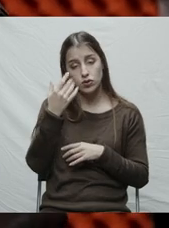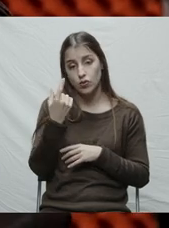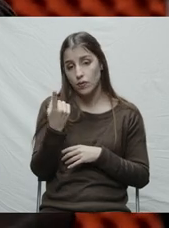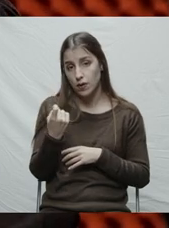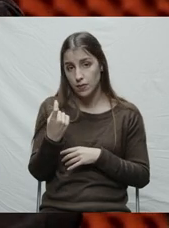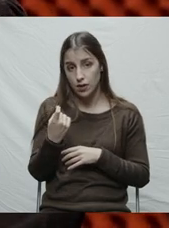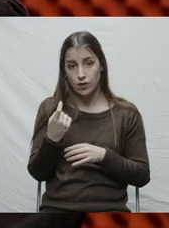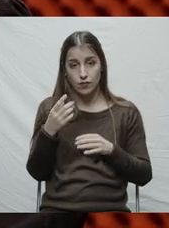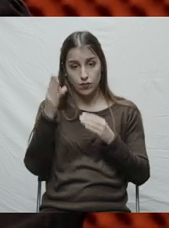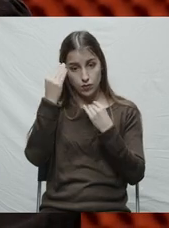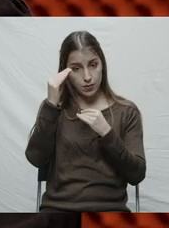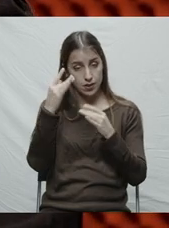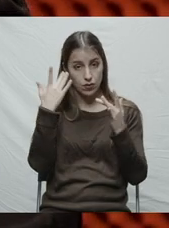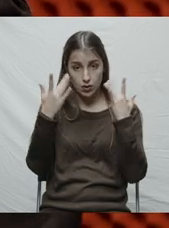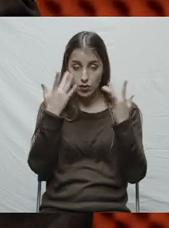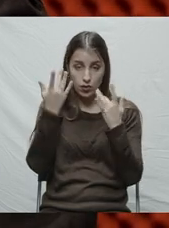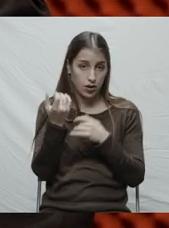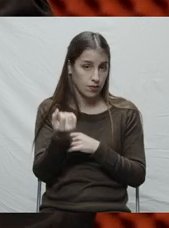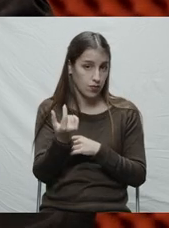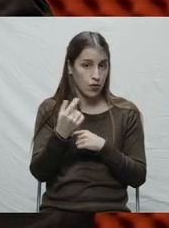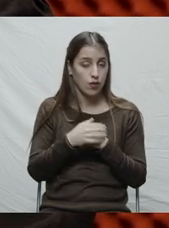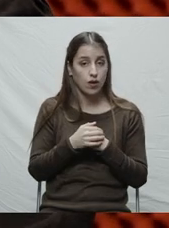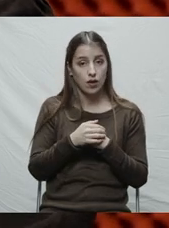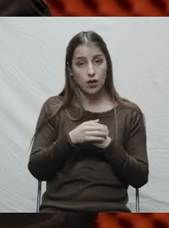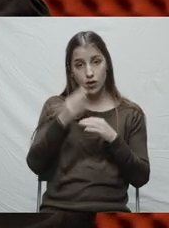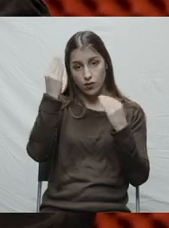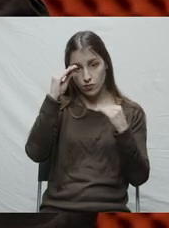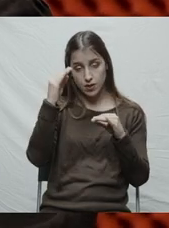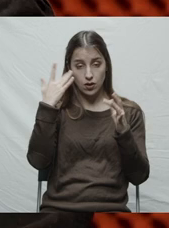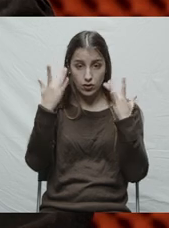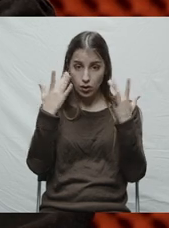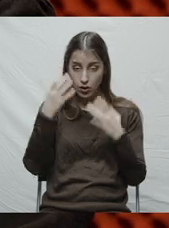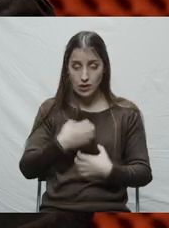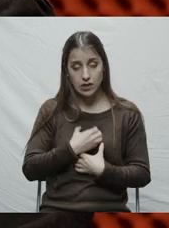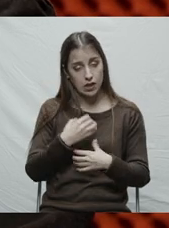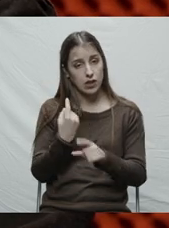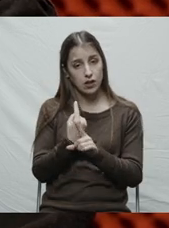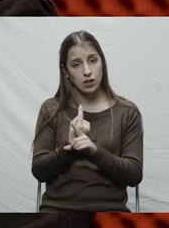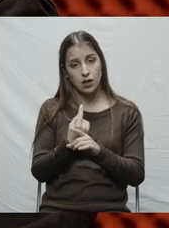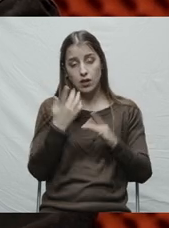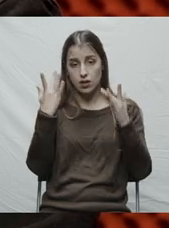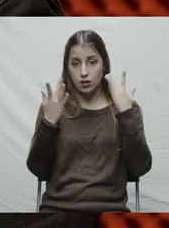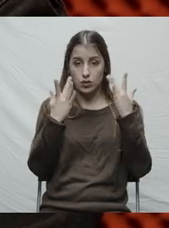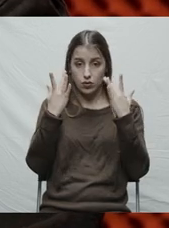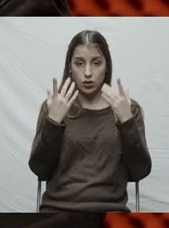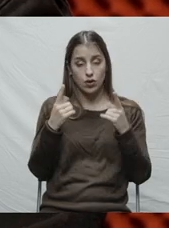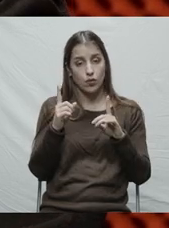muito grande de formação teórica e acho que há uma falta muito grande de formação teórica sentida em que a teoria não seja uma